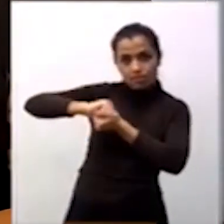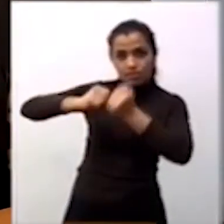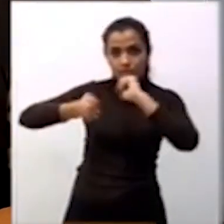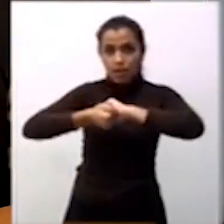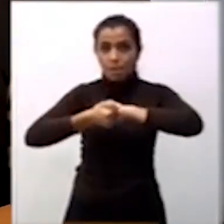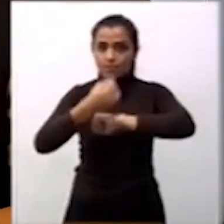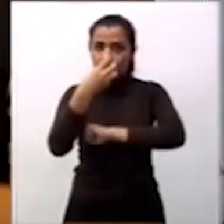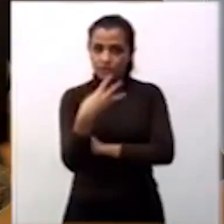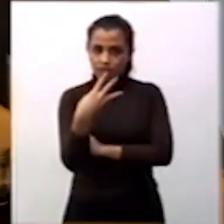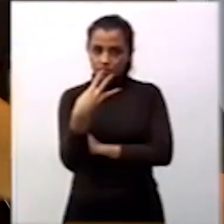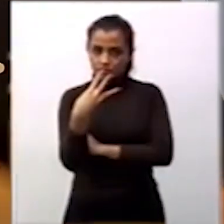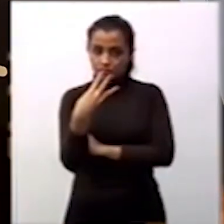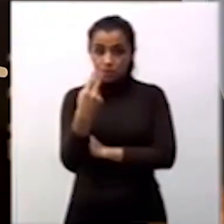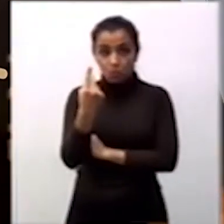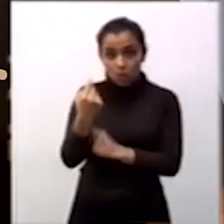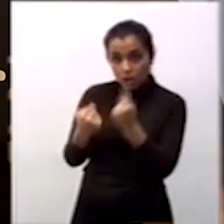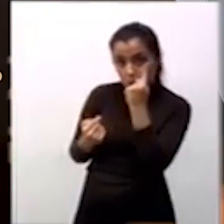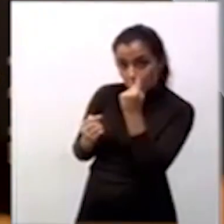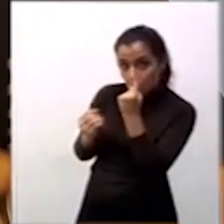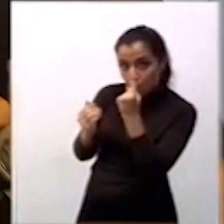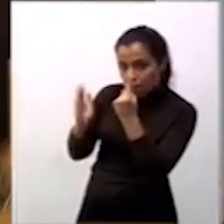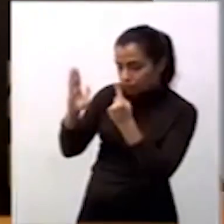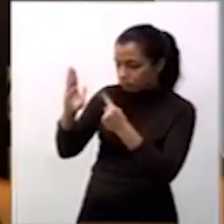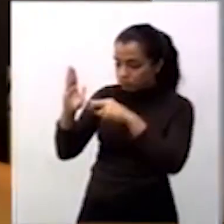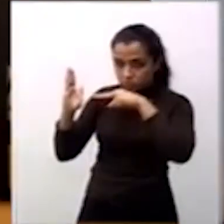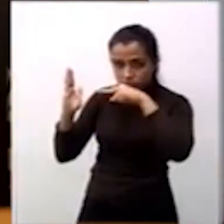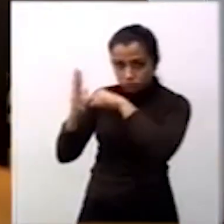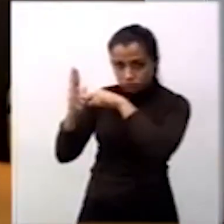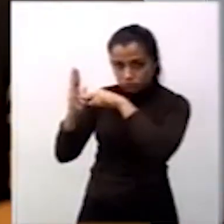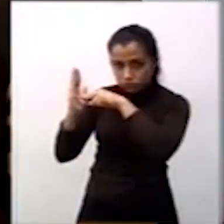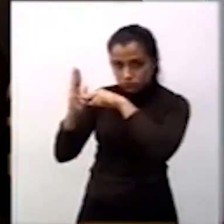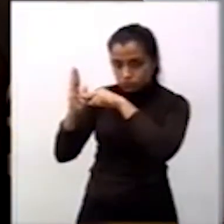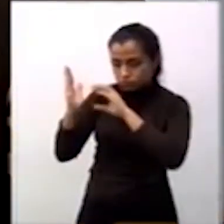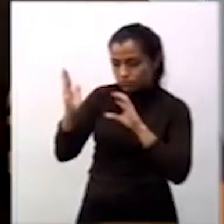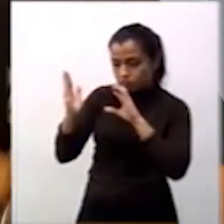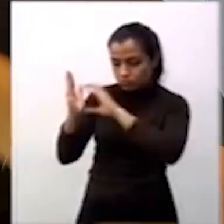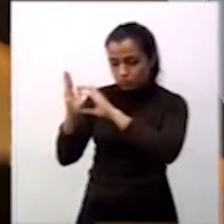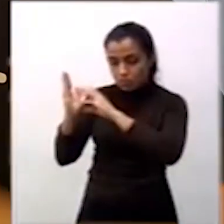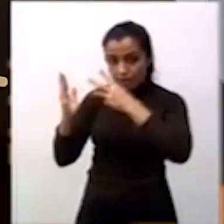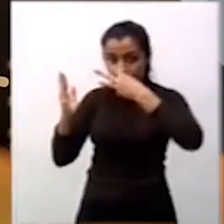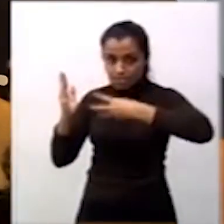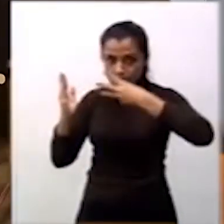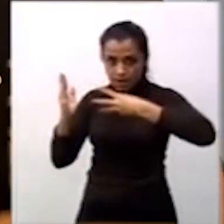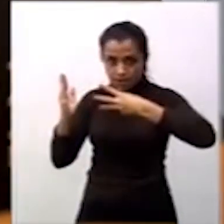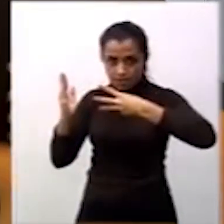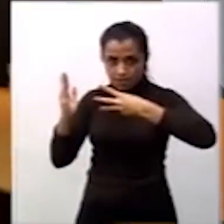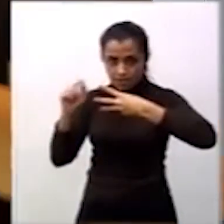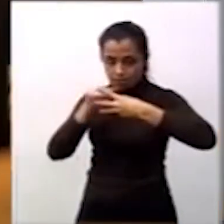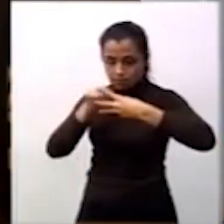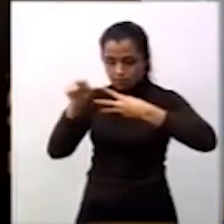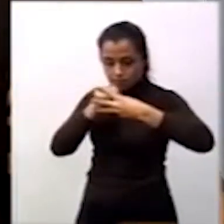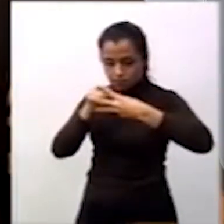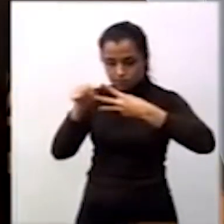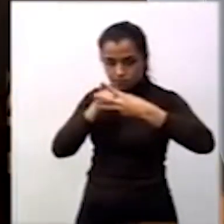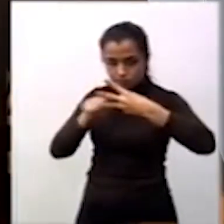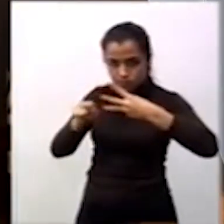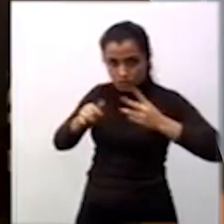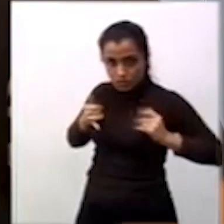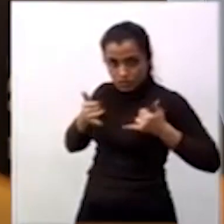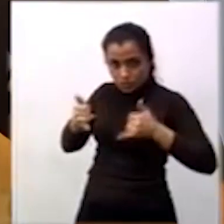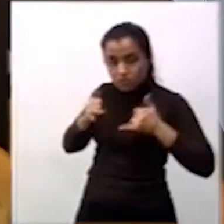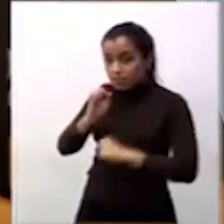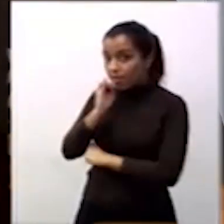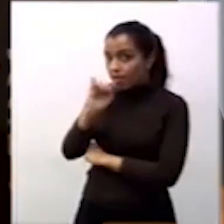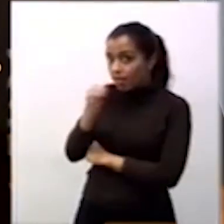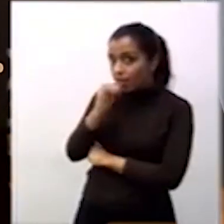3. E aí nós também dissemos que se você tem 3 aparelhos ligados, são 3 correntes elétricas.